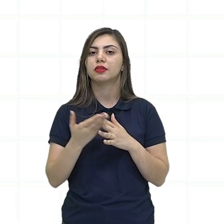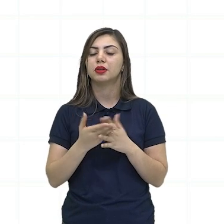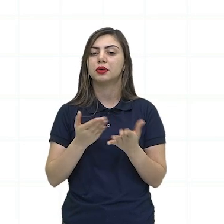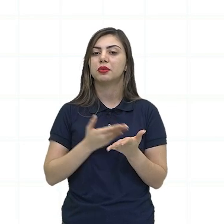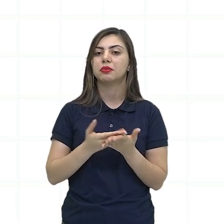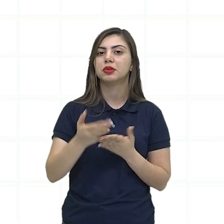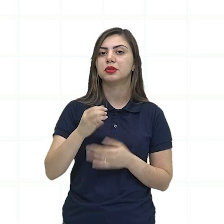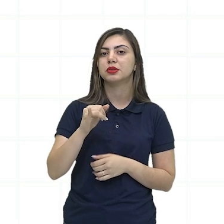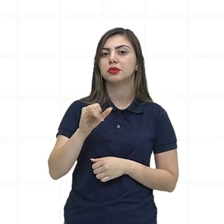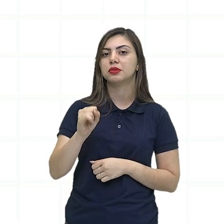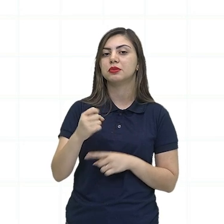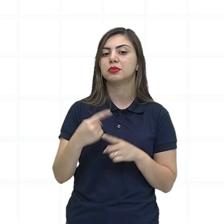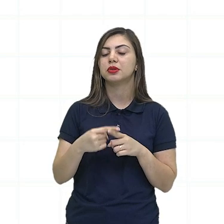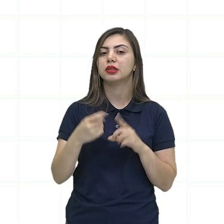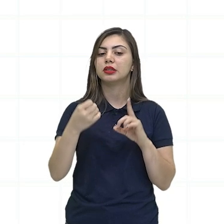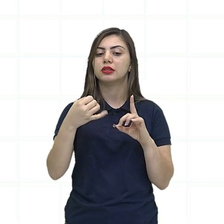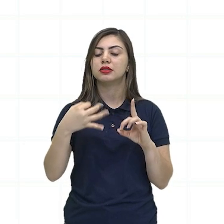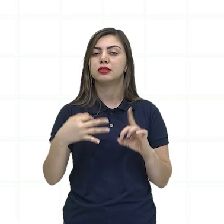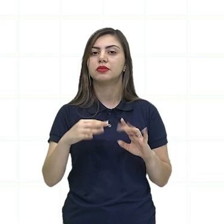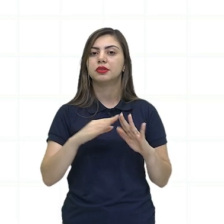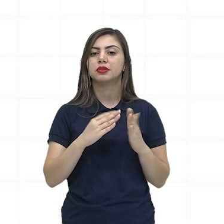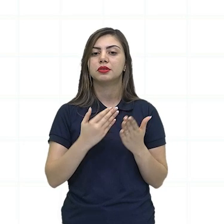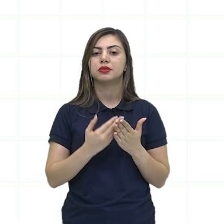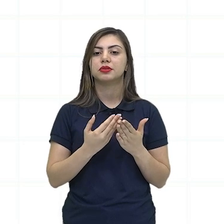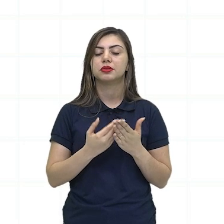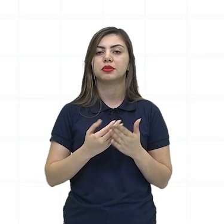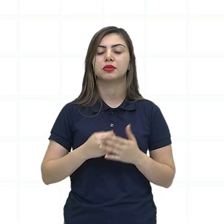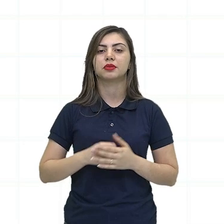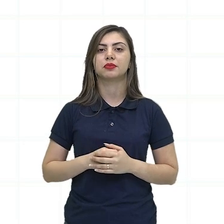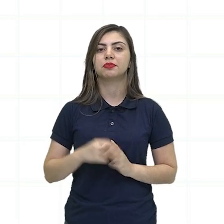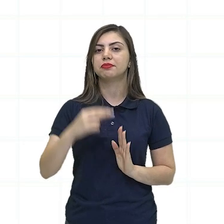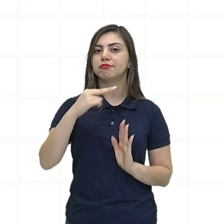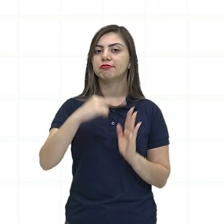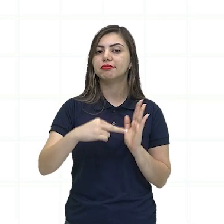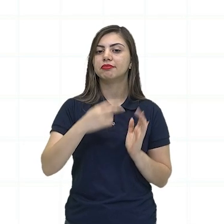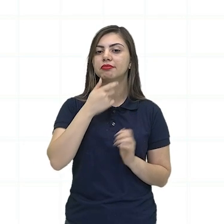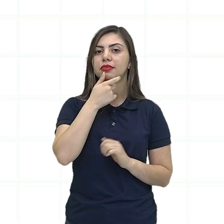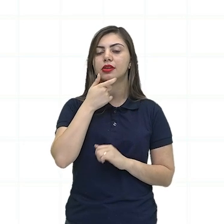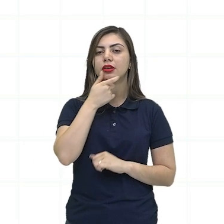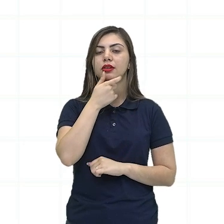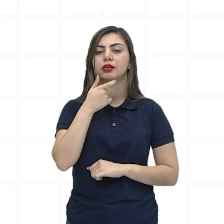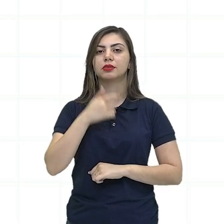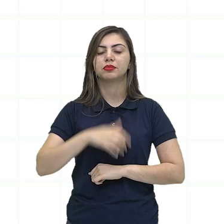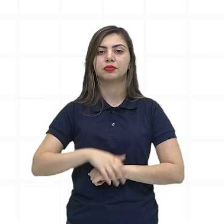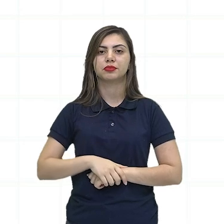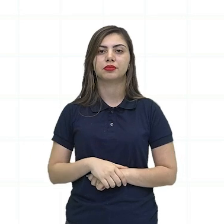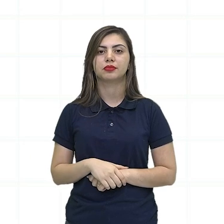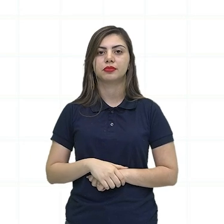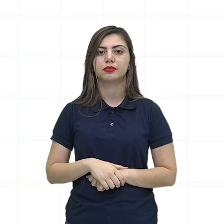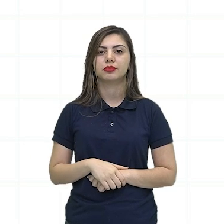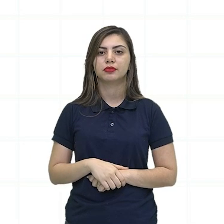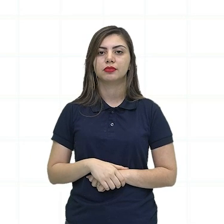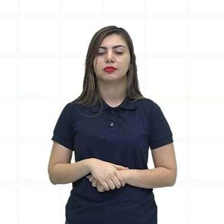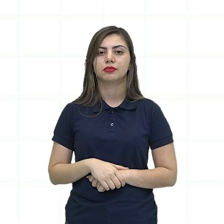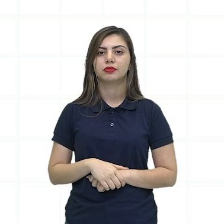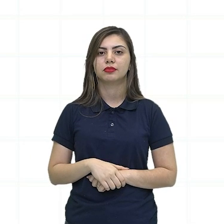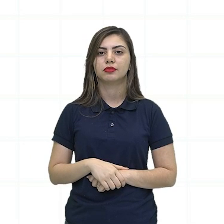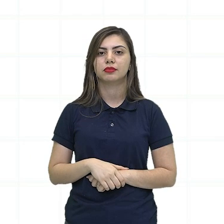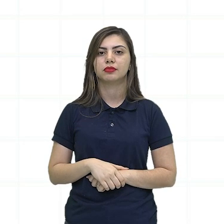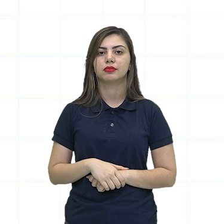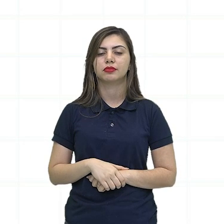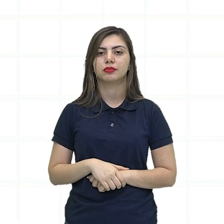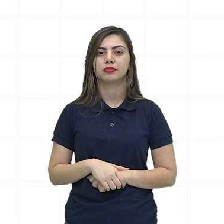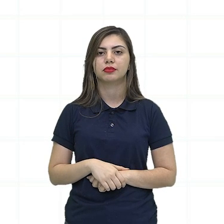está descrevendo a escola, ok? Is a friendly place. It has a big playground